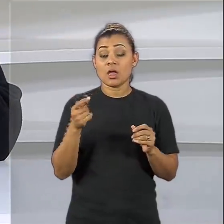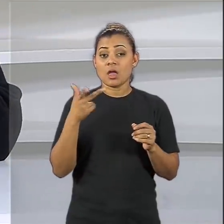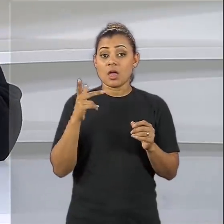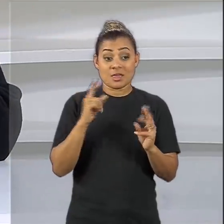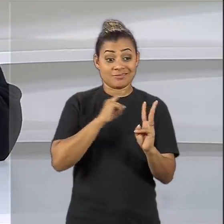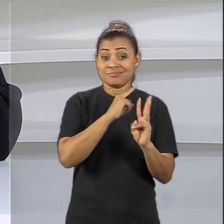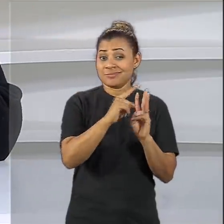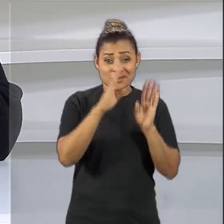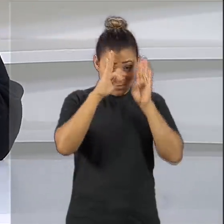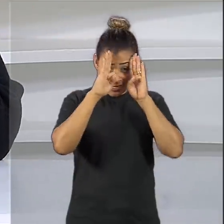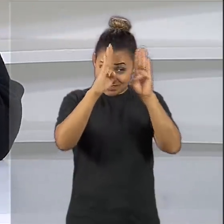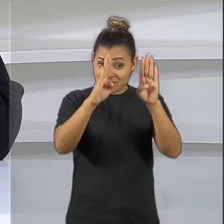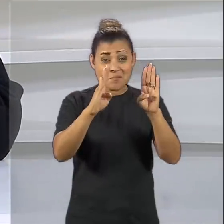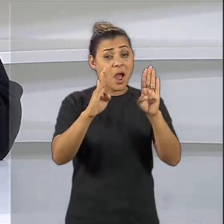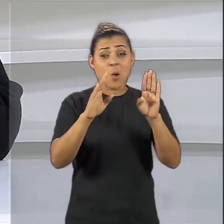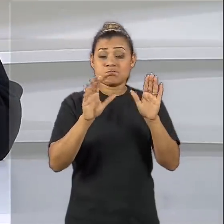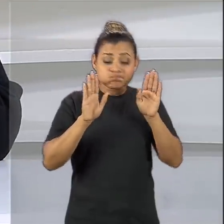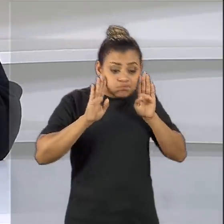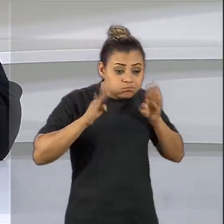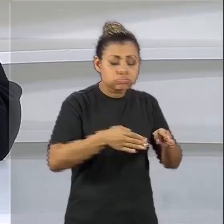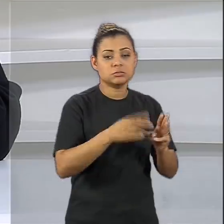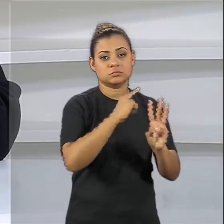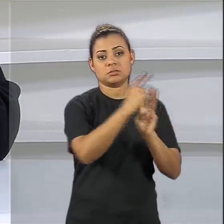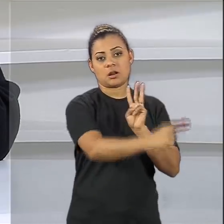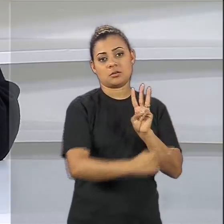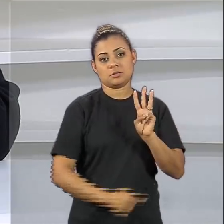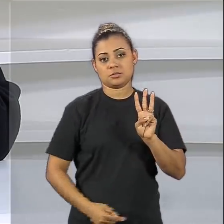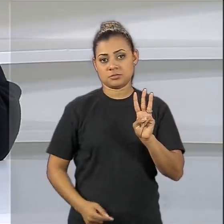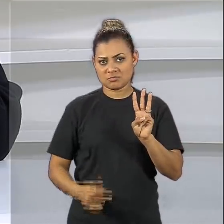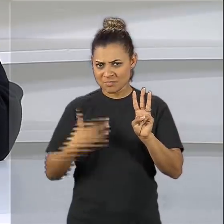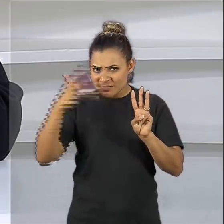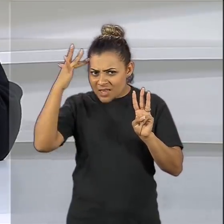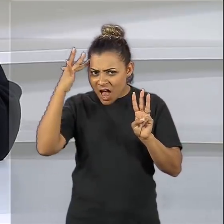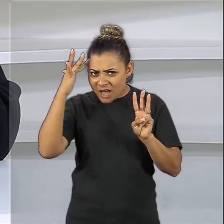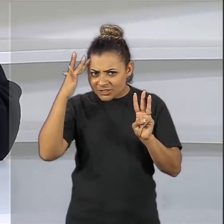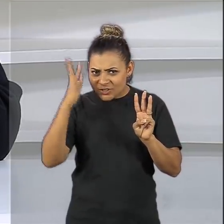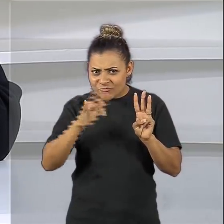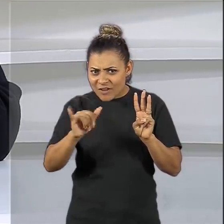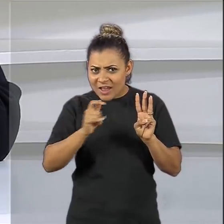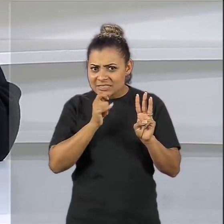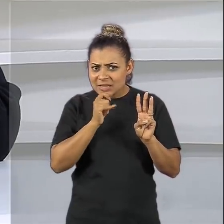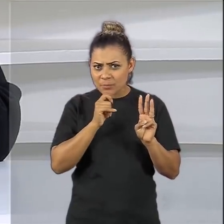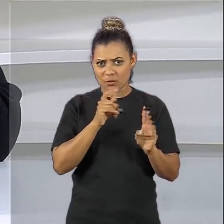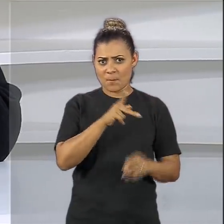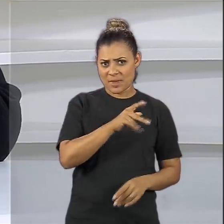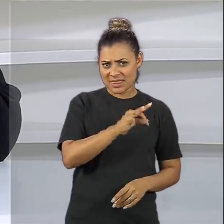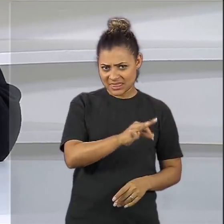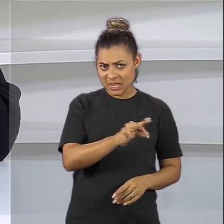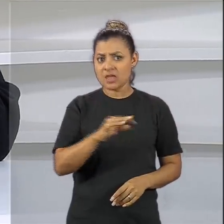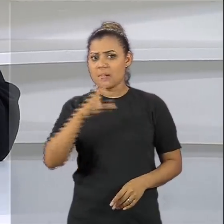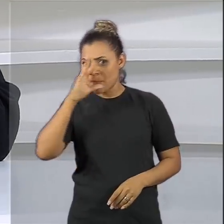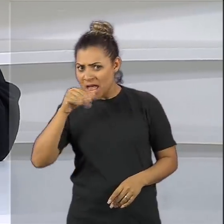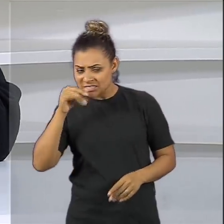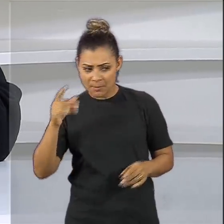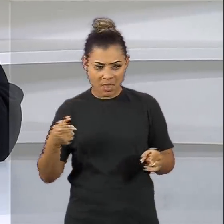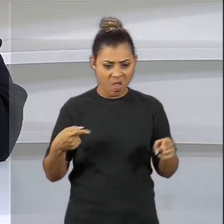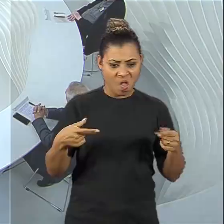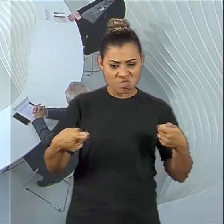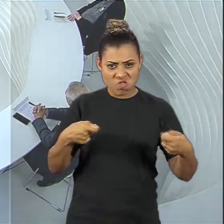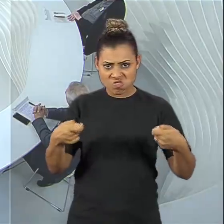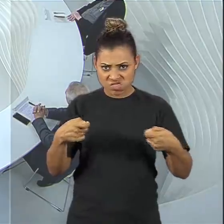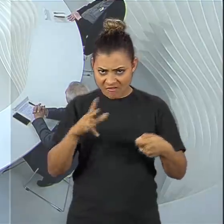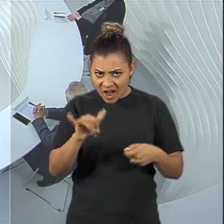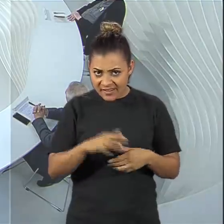3 candidatos, mas será que vai ter a polarização PT-PSDB? Vamos dizer o seguinte, eu